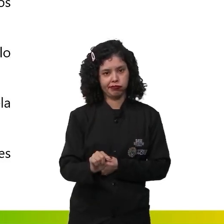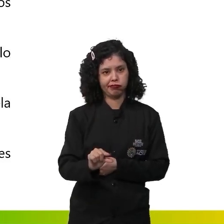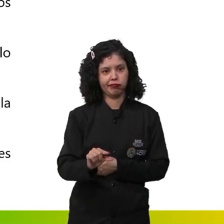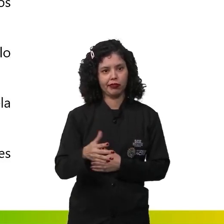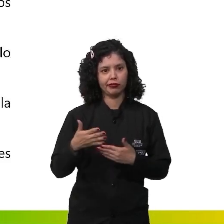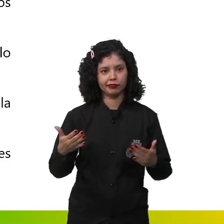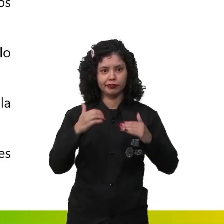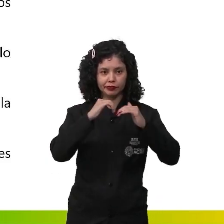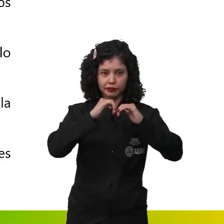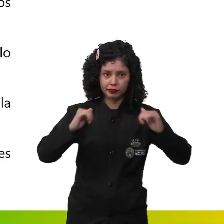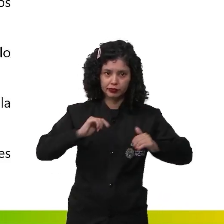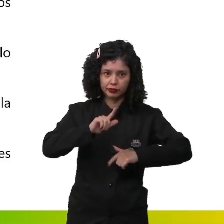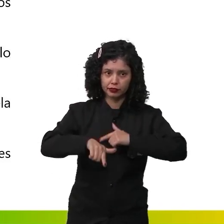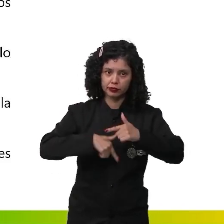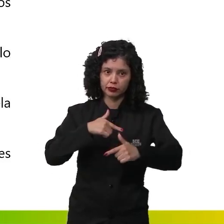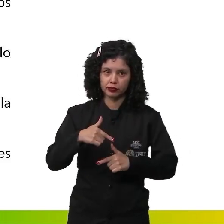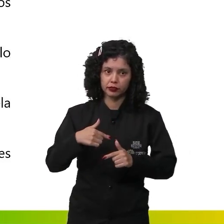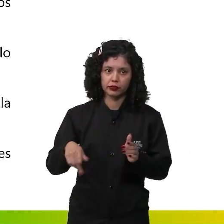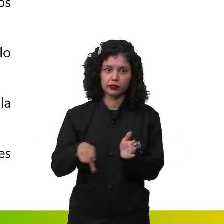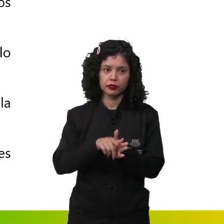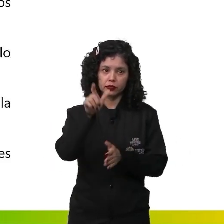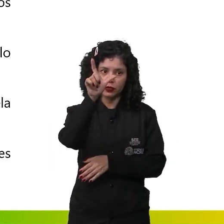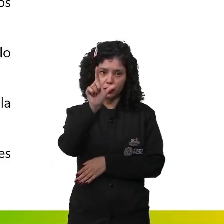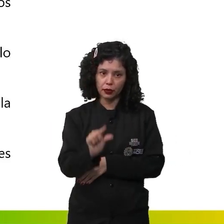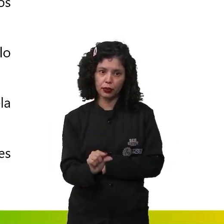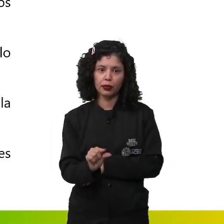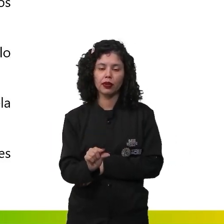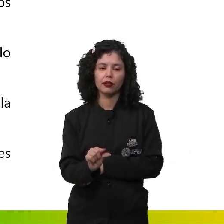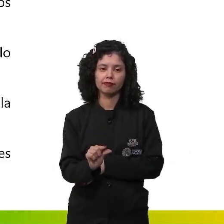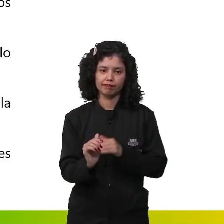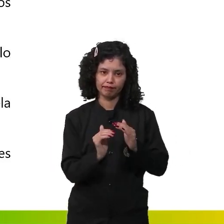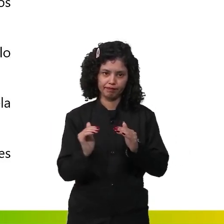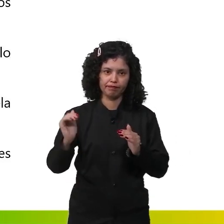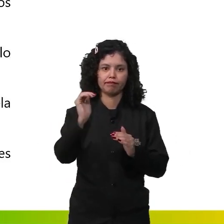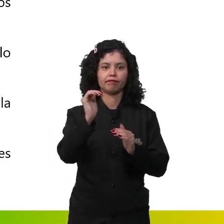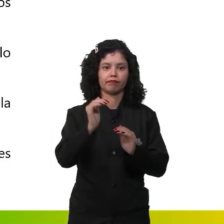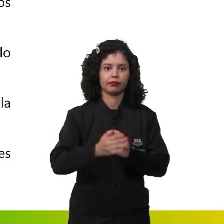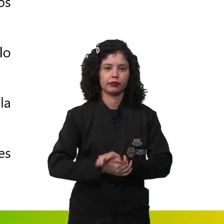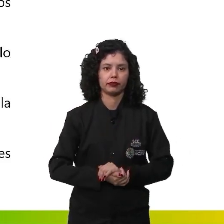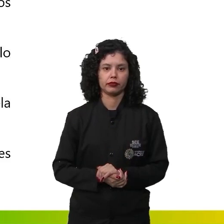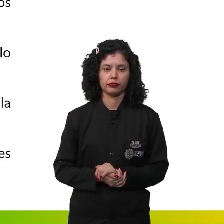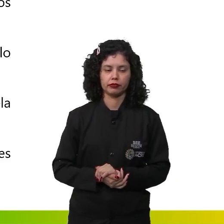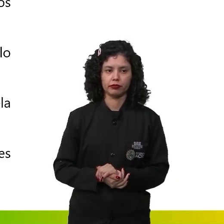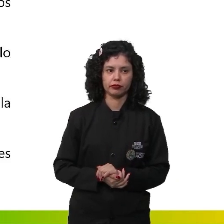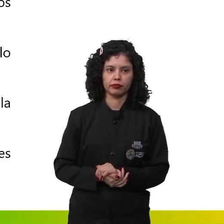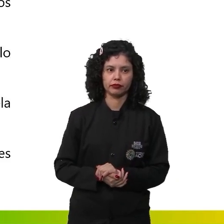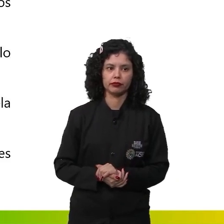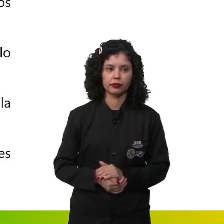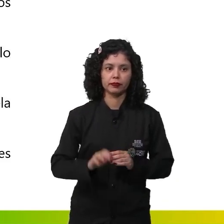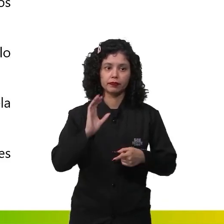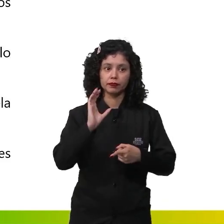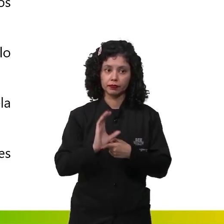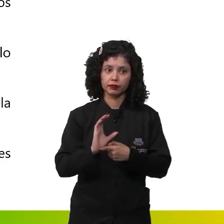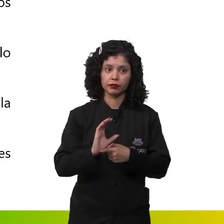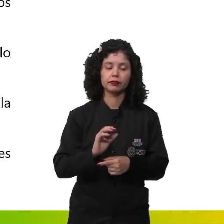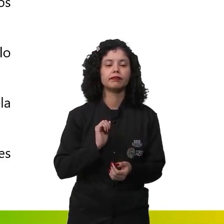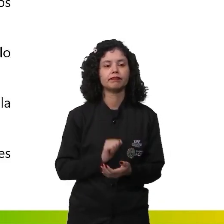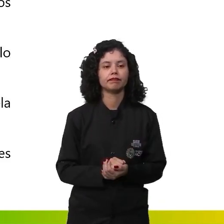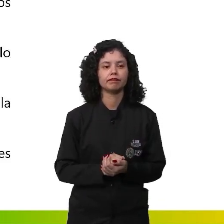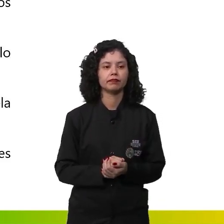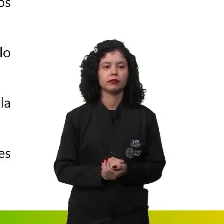orgânica enfraquece e a divisão do trabalho se torna menos relevante.